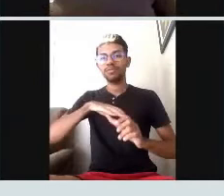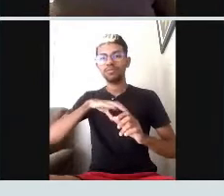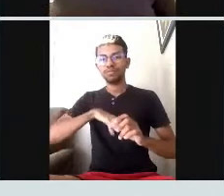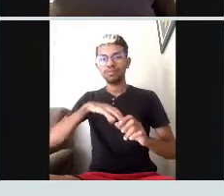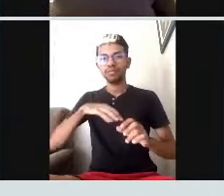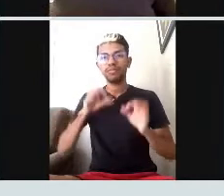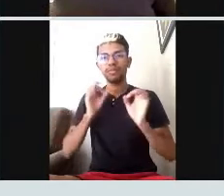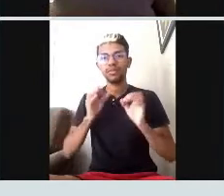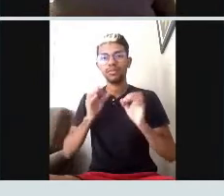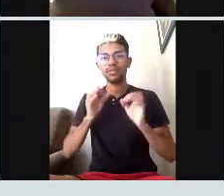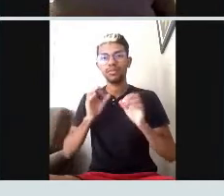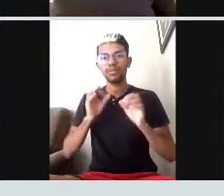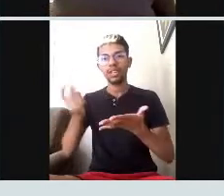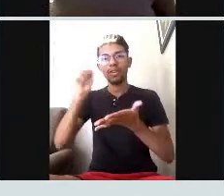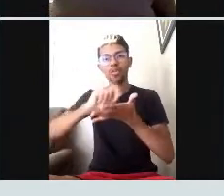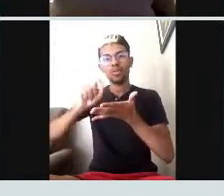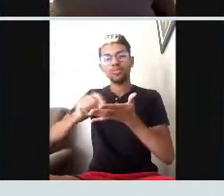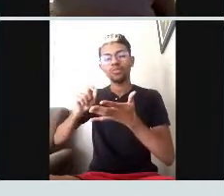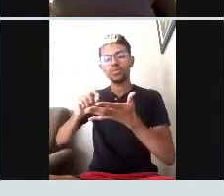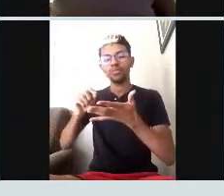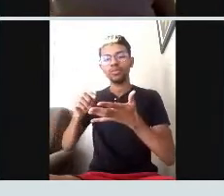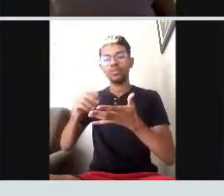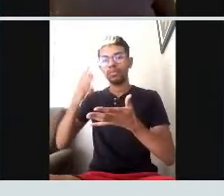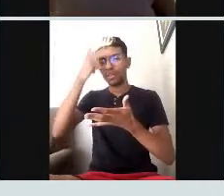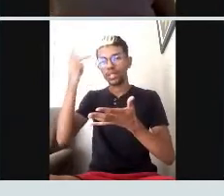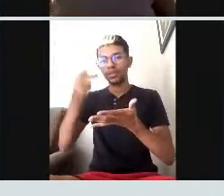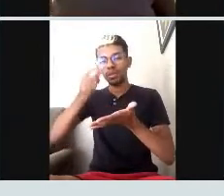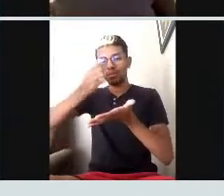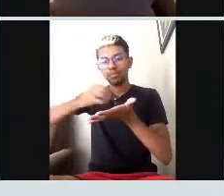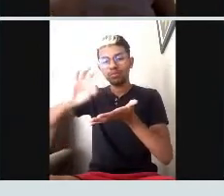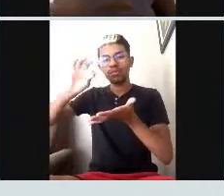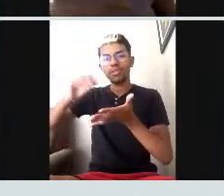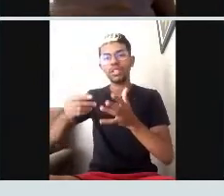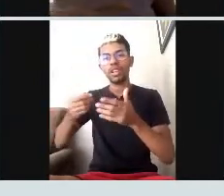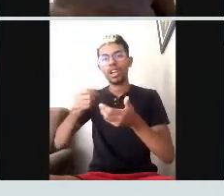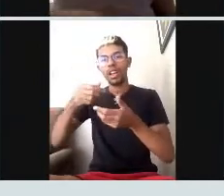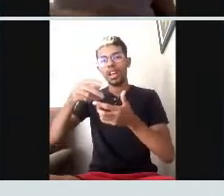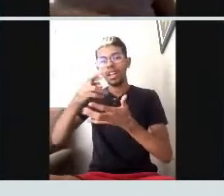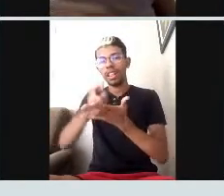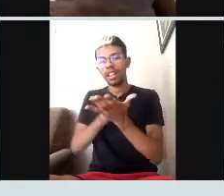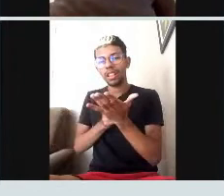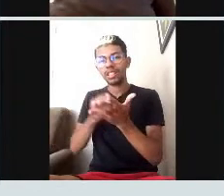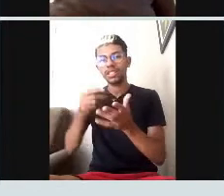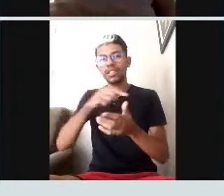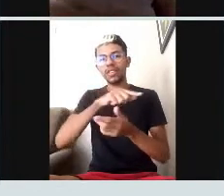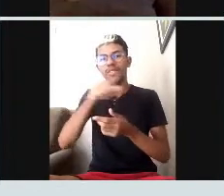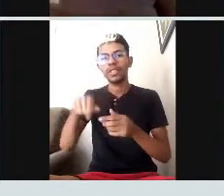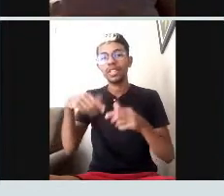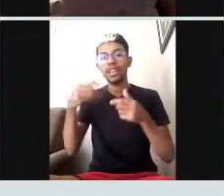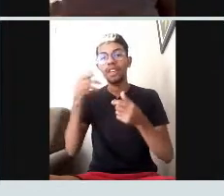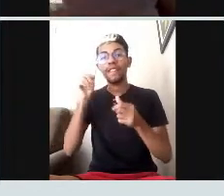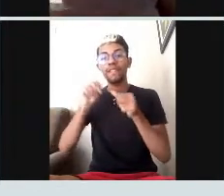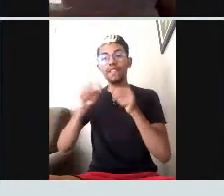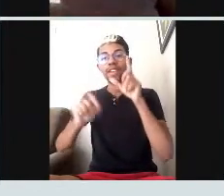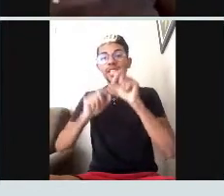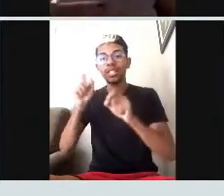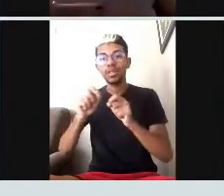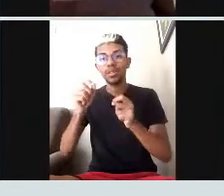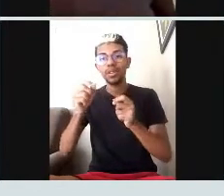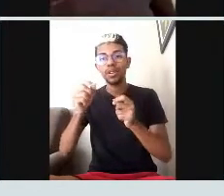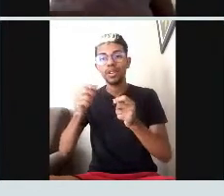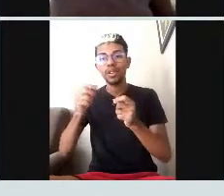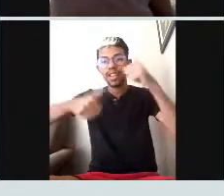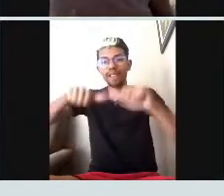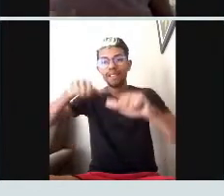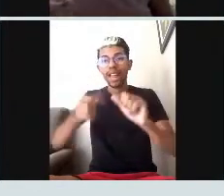vocês vai se debruçar apenas em analisar erros de ordem gramatical, né?